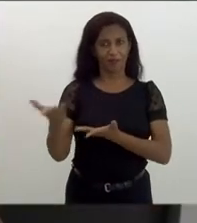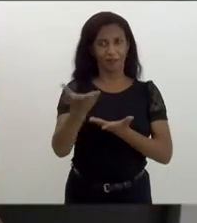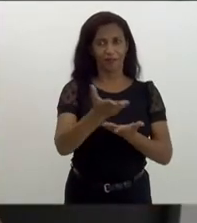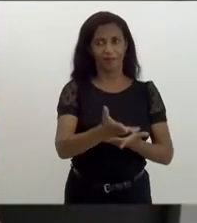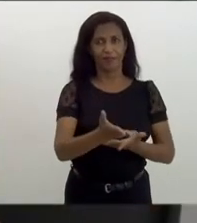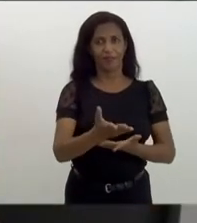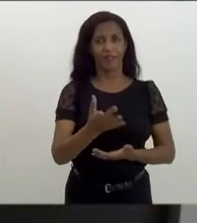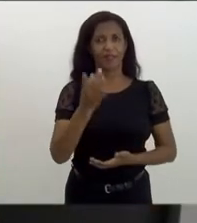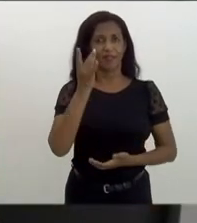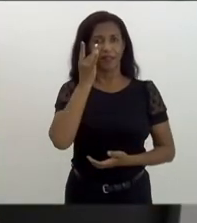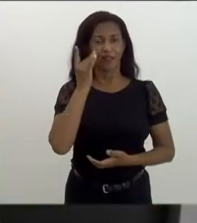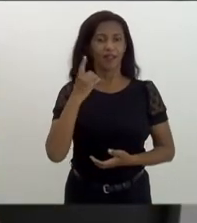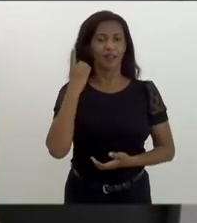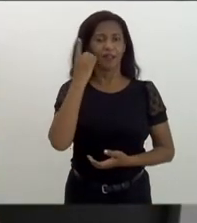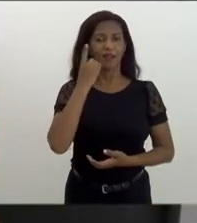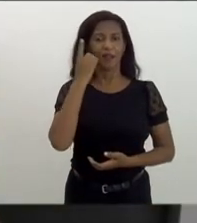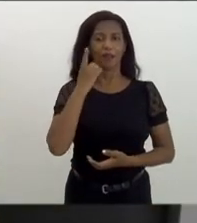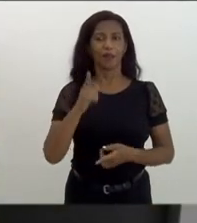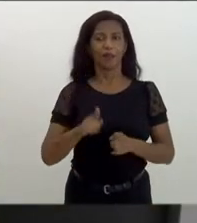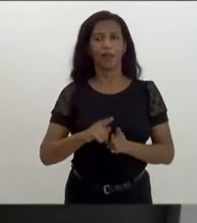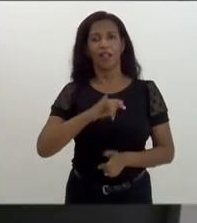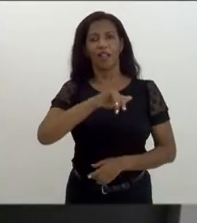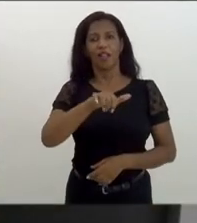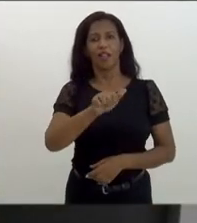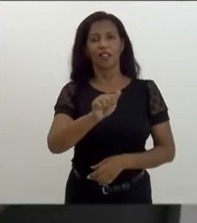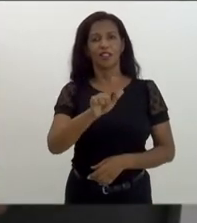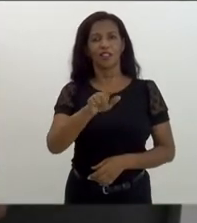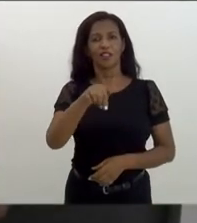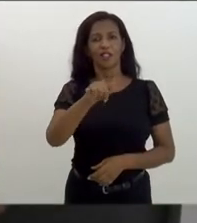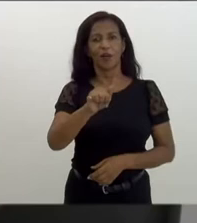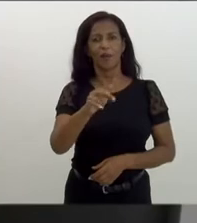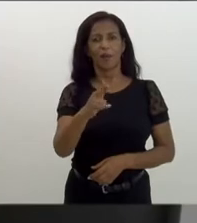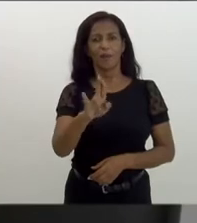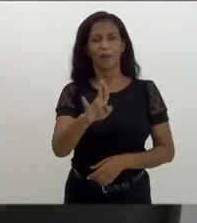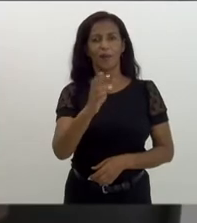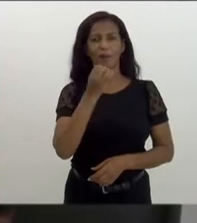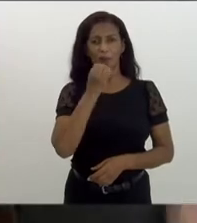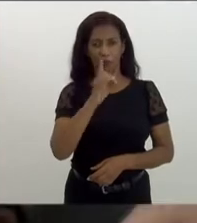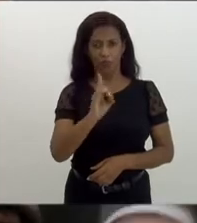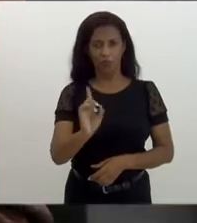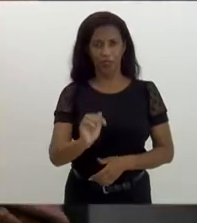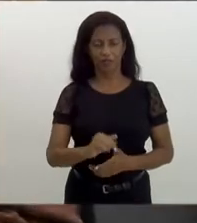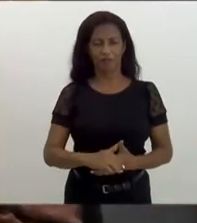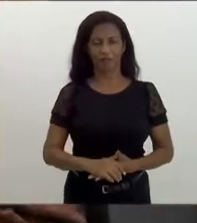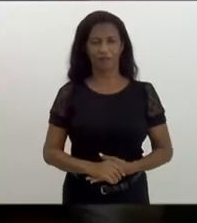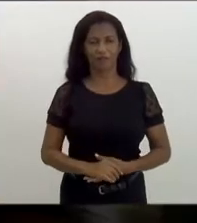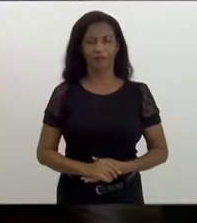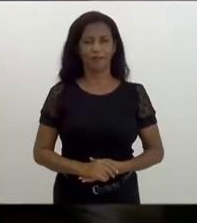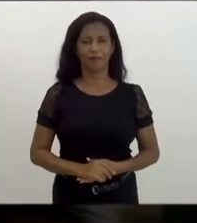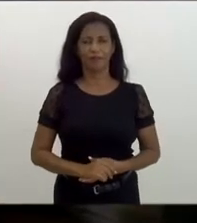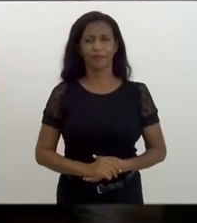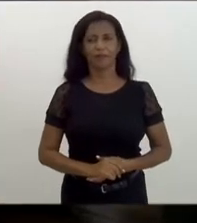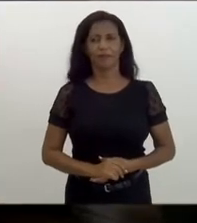palavra apresenta do deputado também jalmir tá bom dia deputado